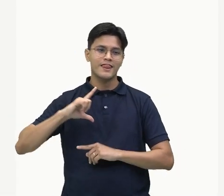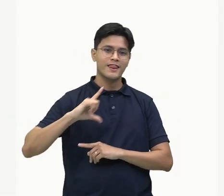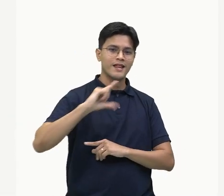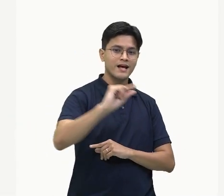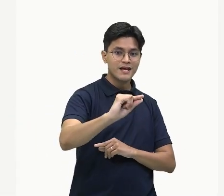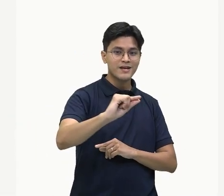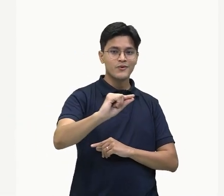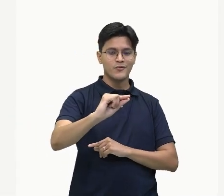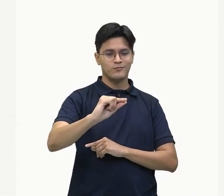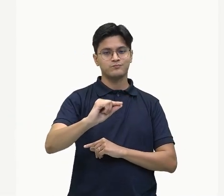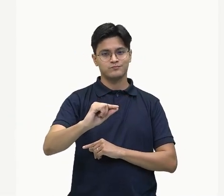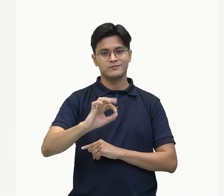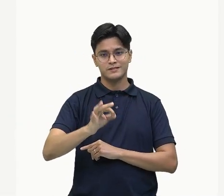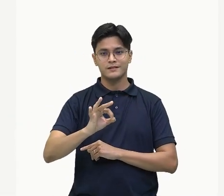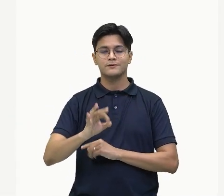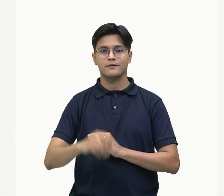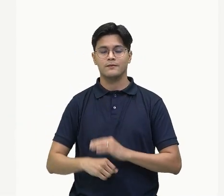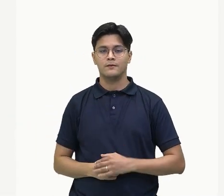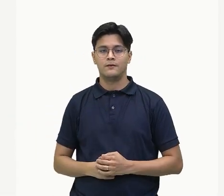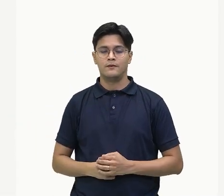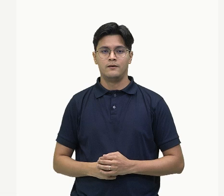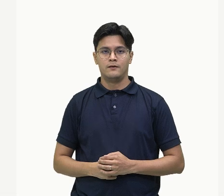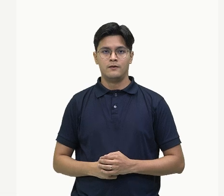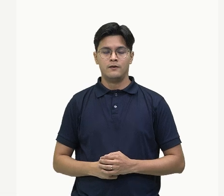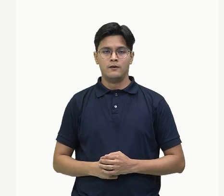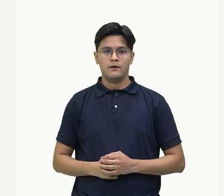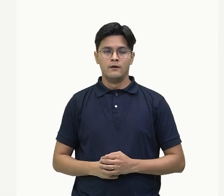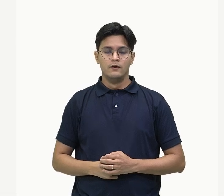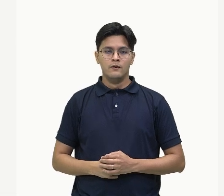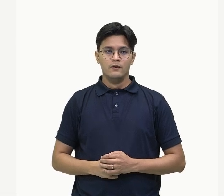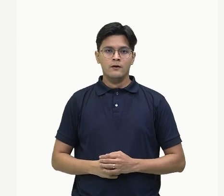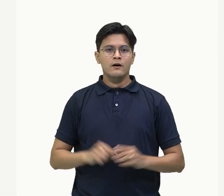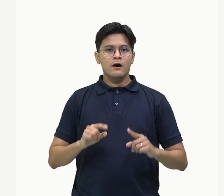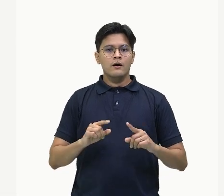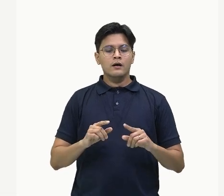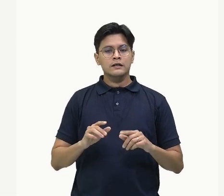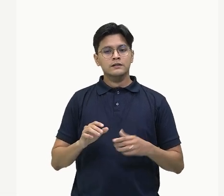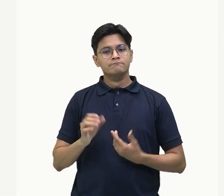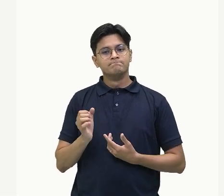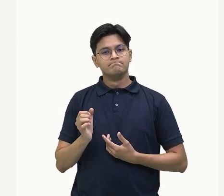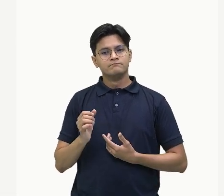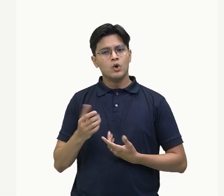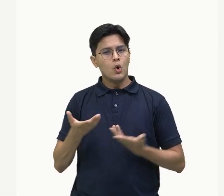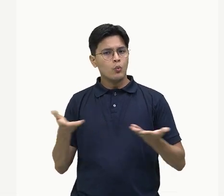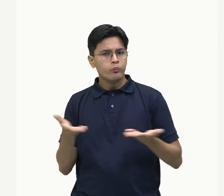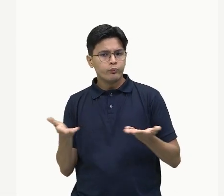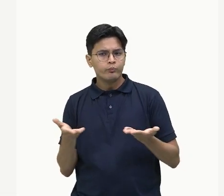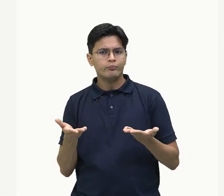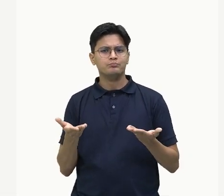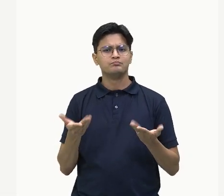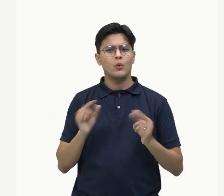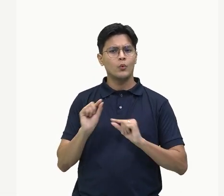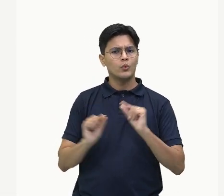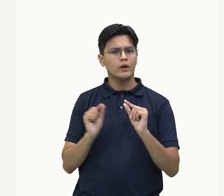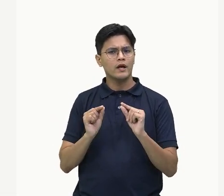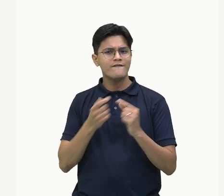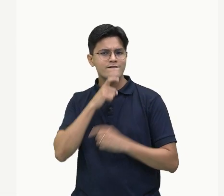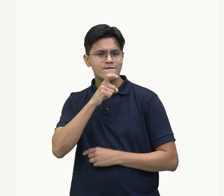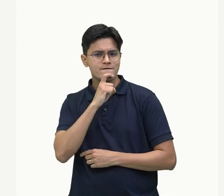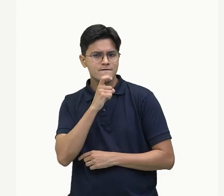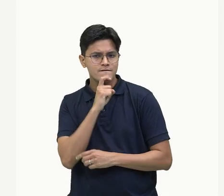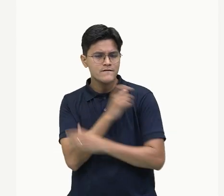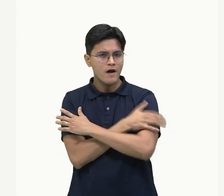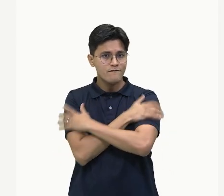existe. Então, ele saiu. Embora estivesse frio, ele saiu, né? Ele foi para o lado de fora. A